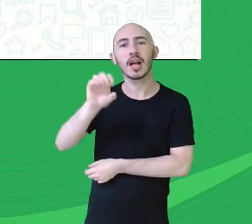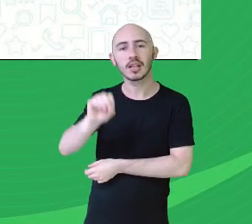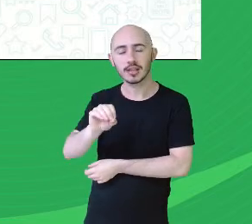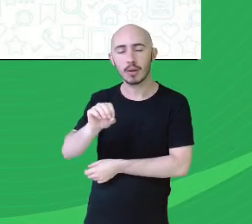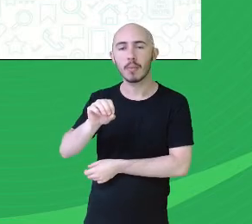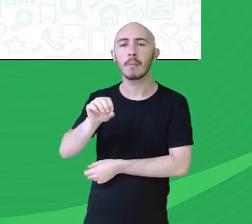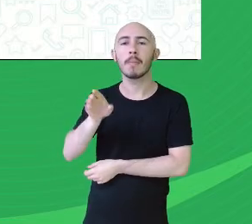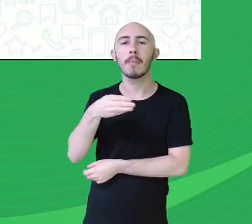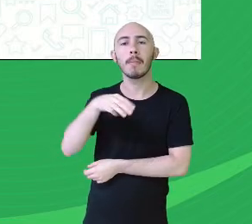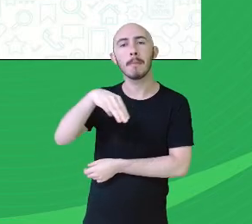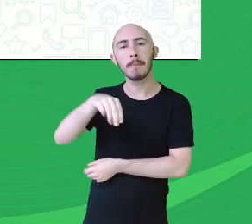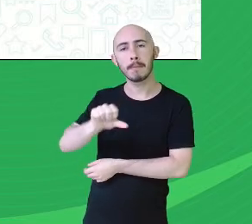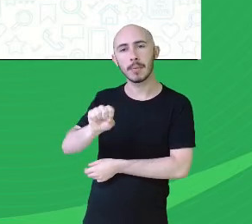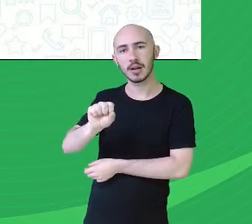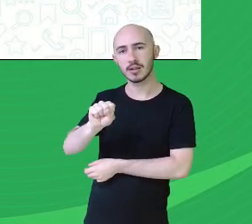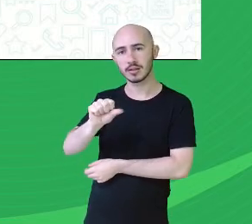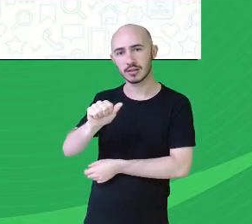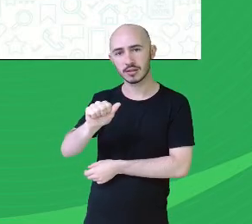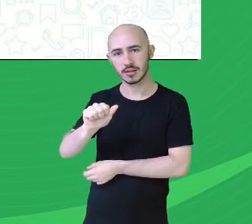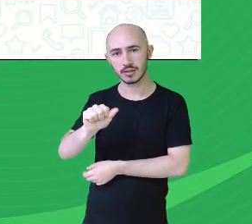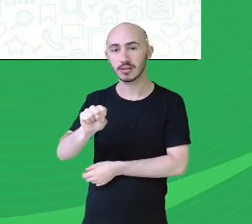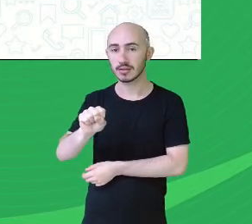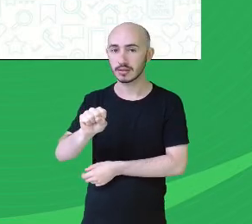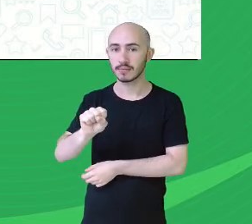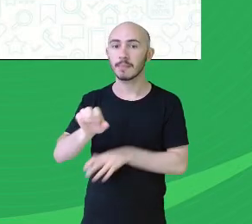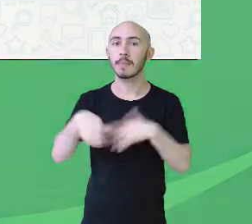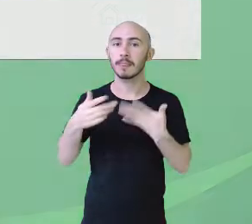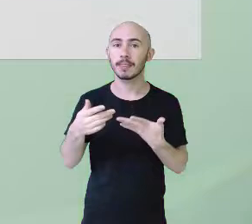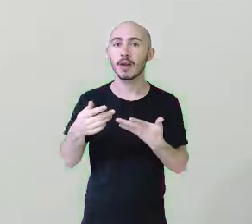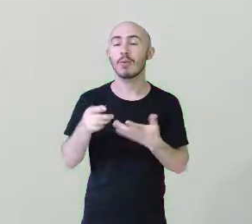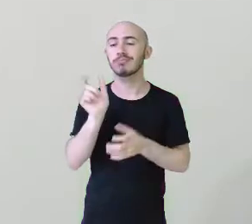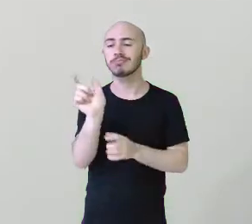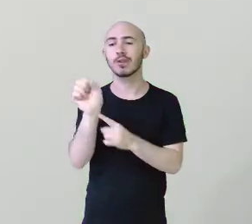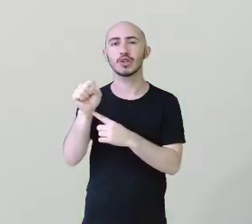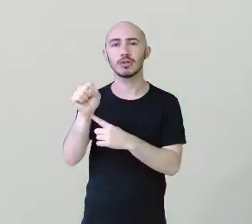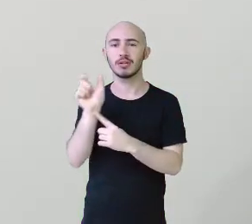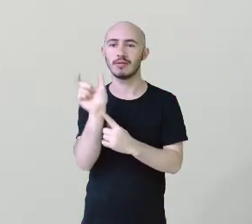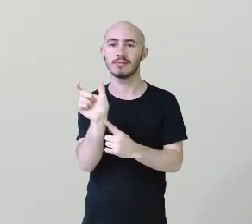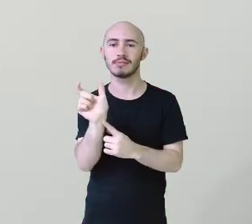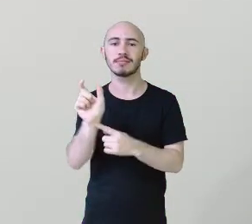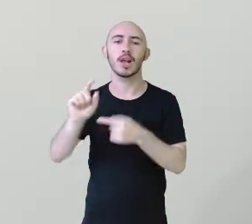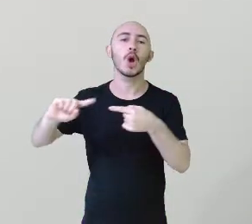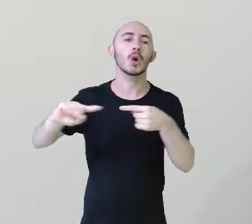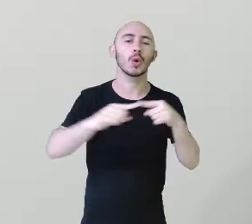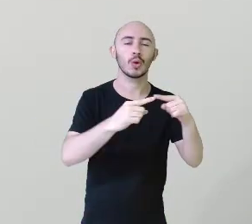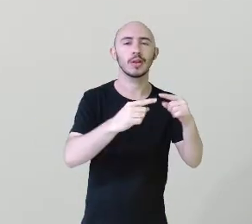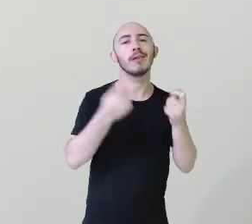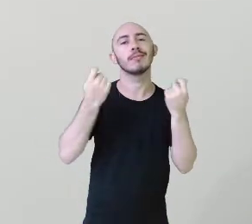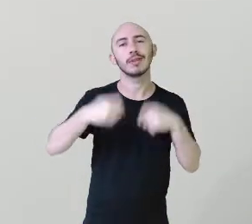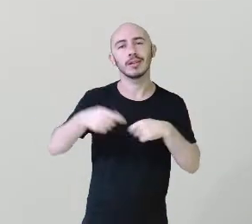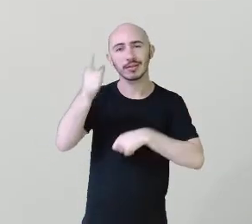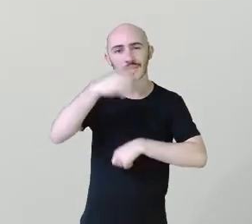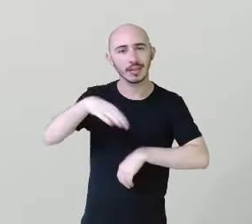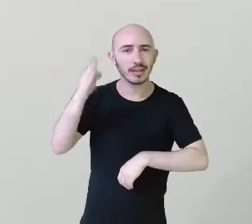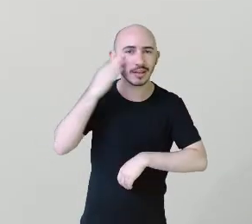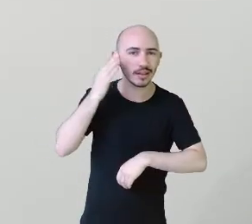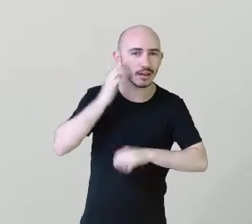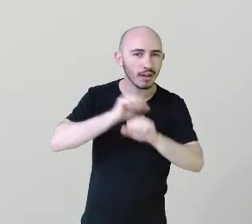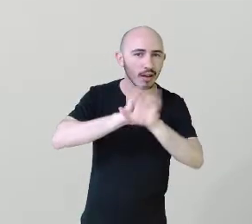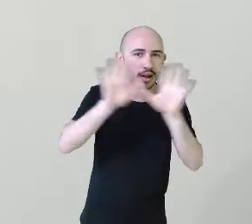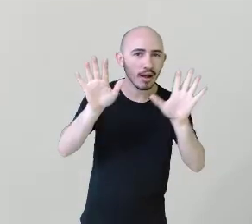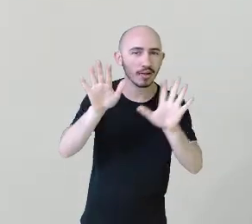que concordam com o substantivo, com o nome. Isso ficou claro? Vocês compreenderam direitinho, eu